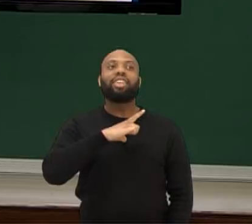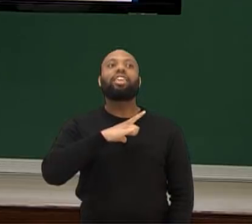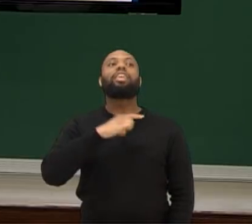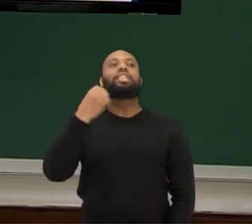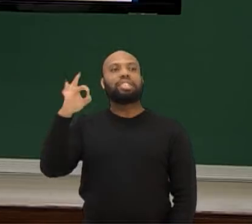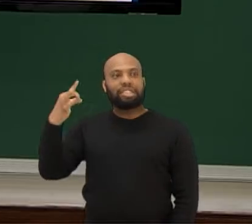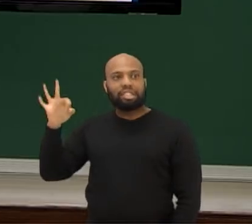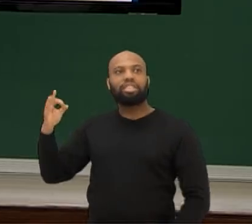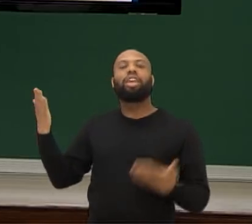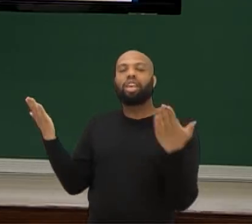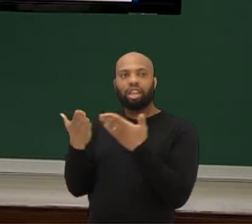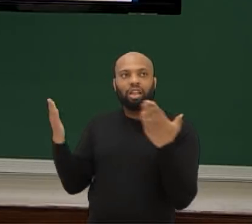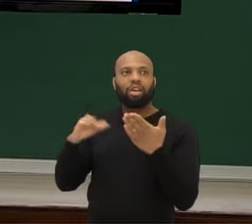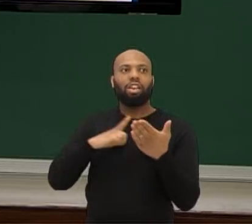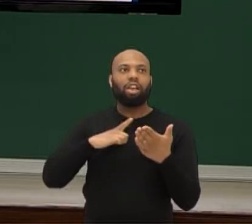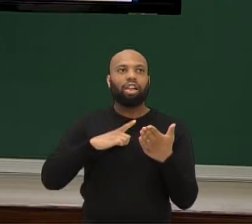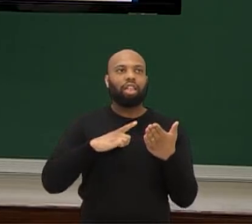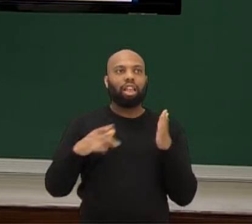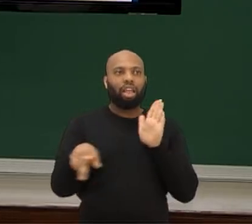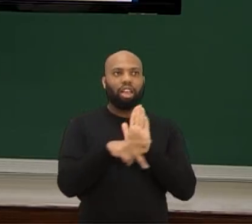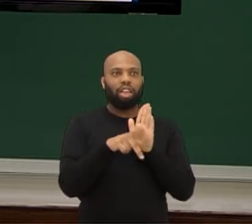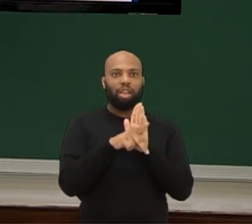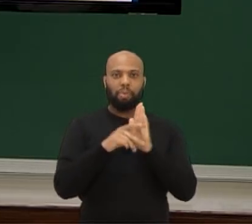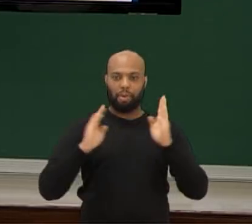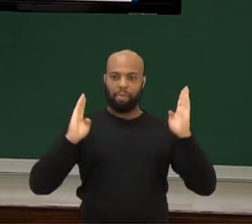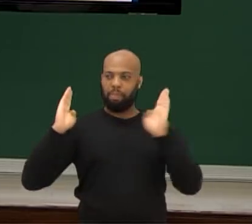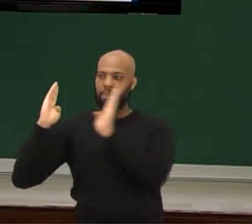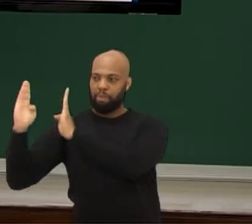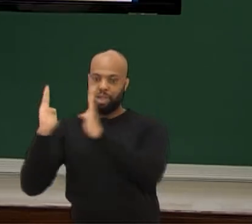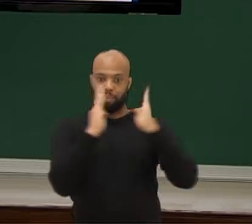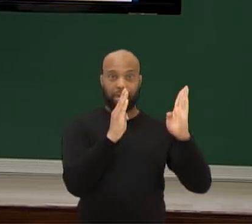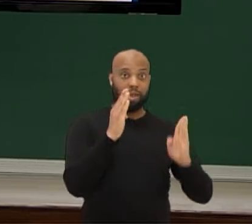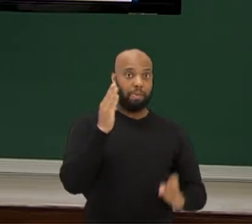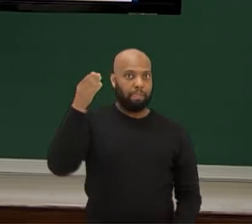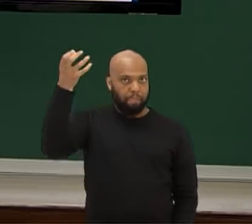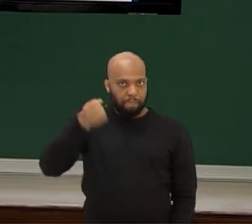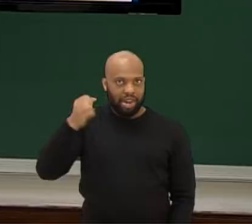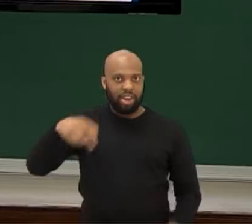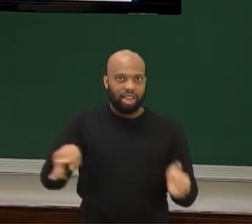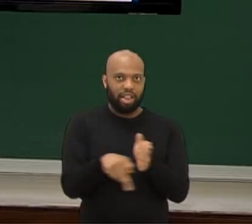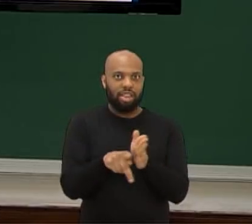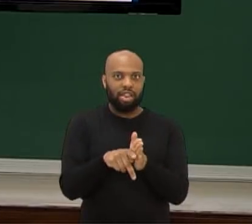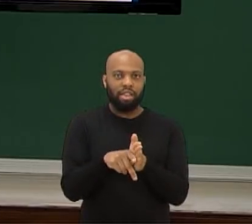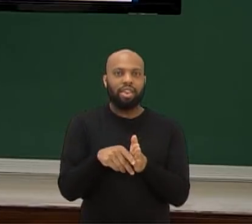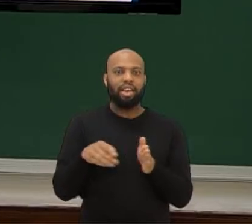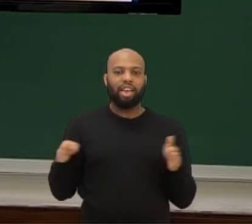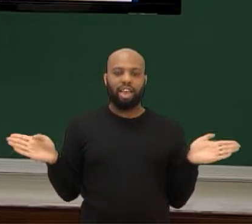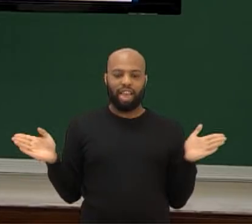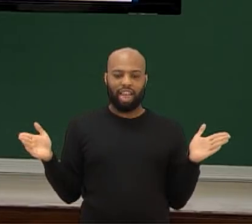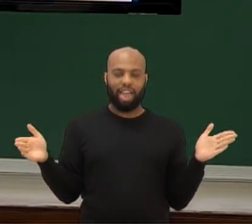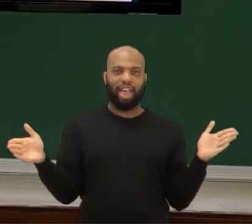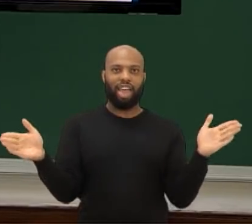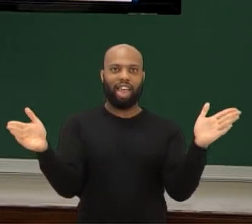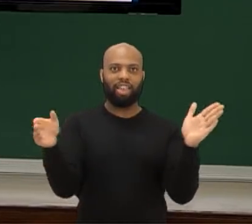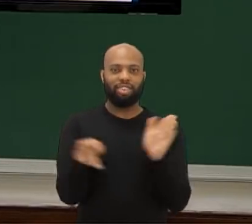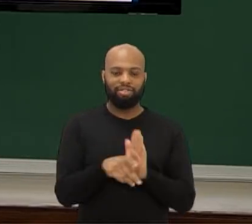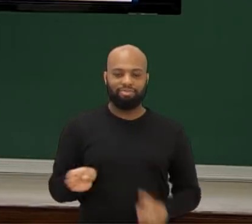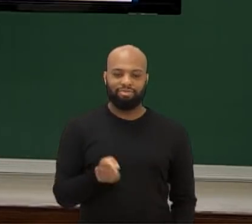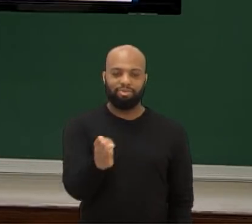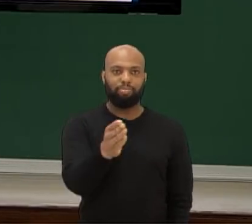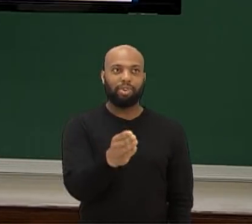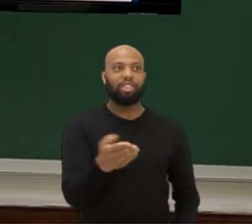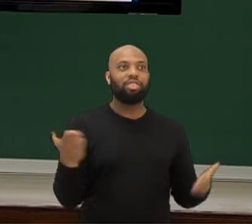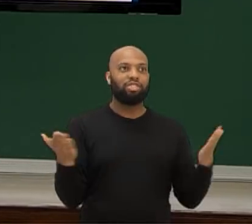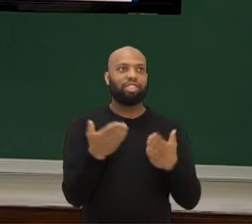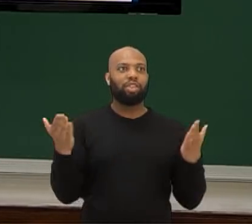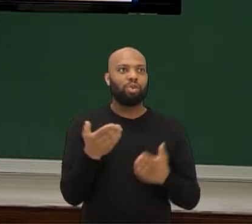vem aqui entre as duas peças brancas, que seria as nadadeiras do peixe. E essa peça, eu